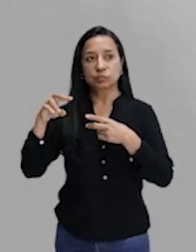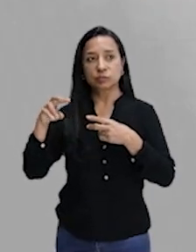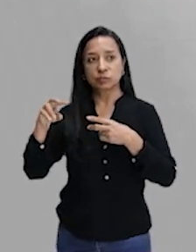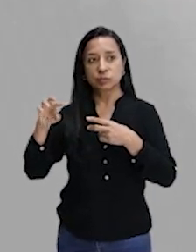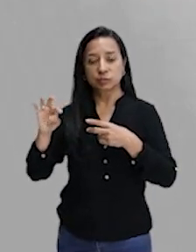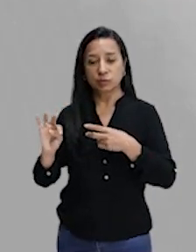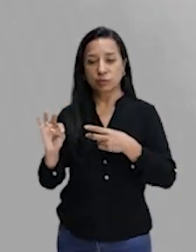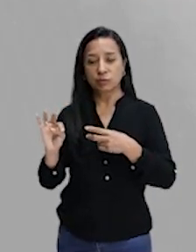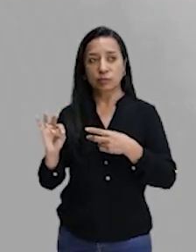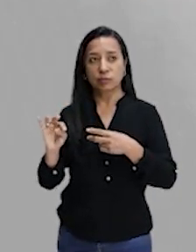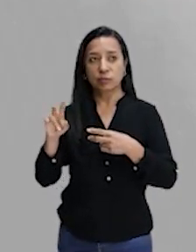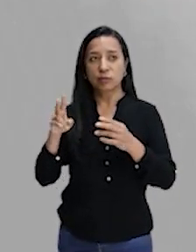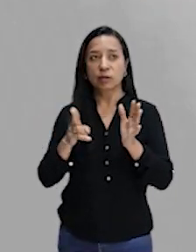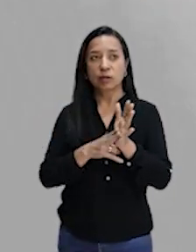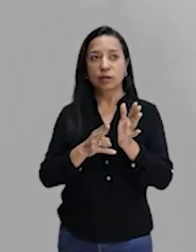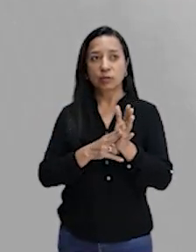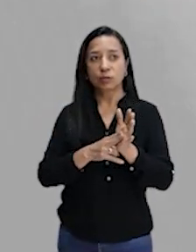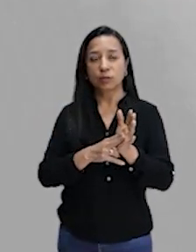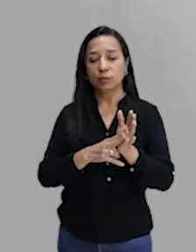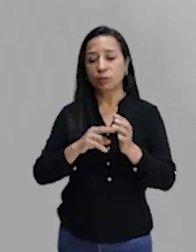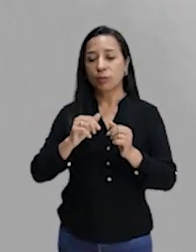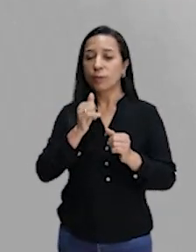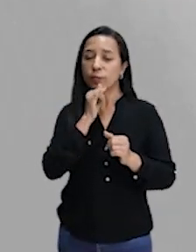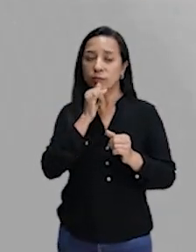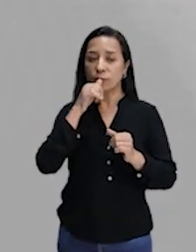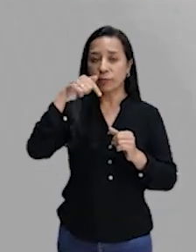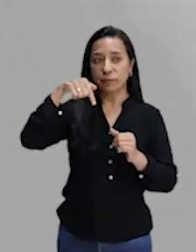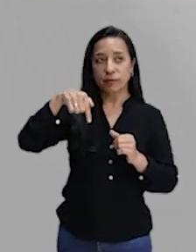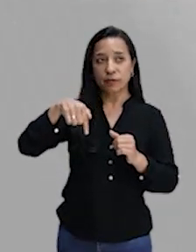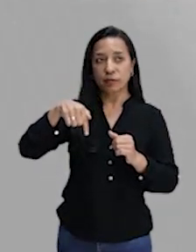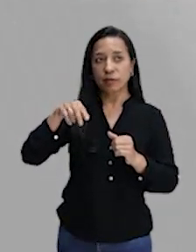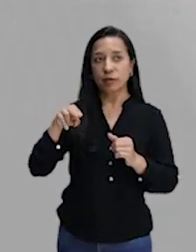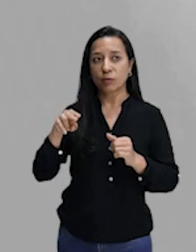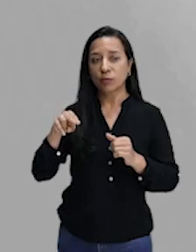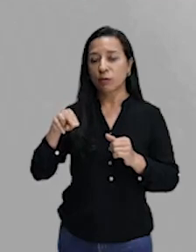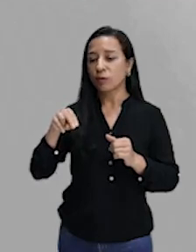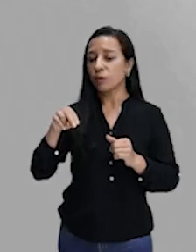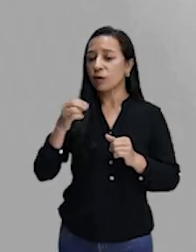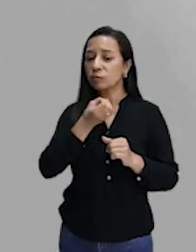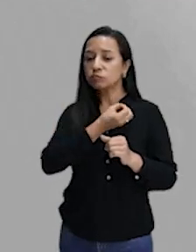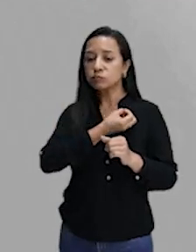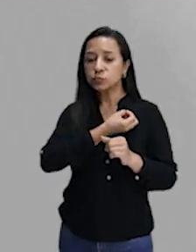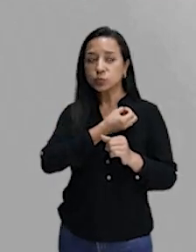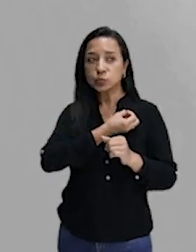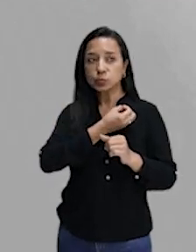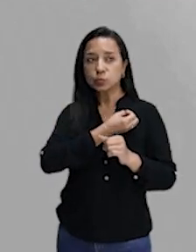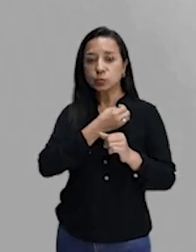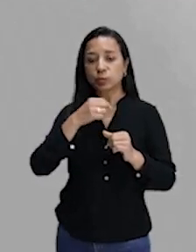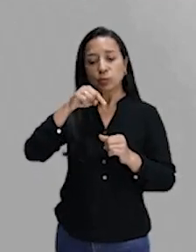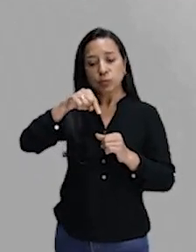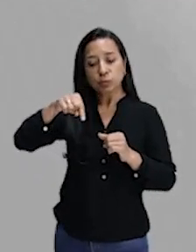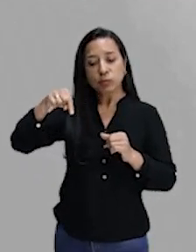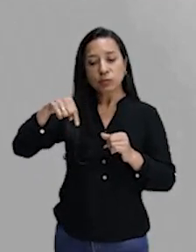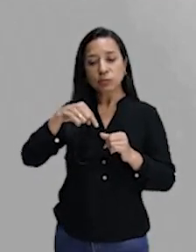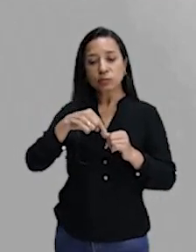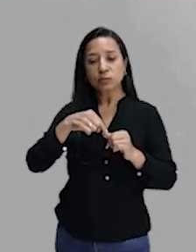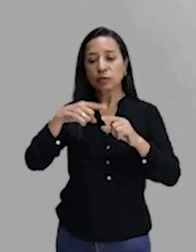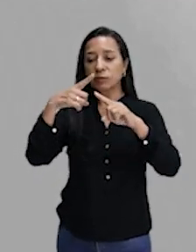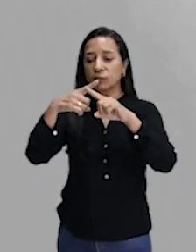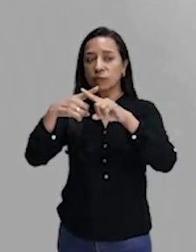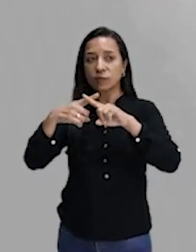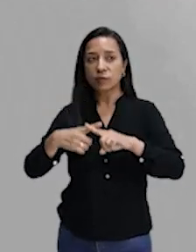Ele é igual ao número de partículas multiplicado pela carga elementar Ok